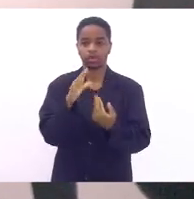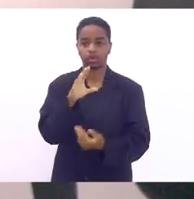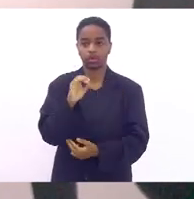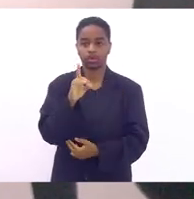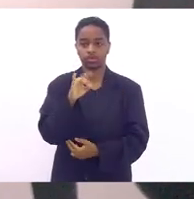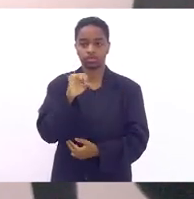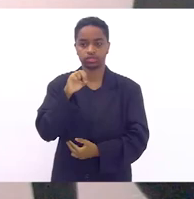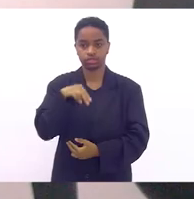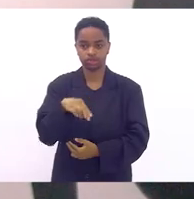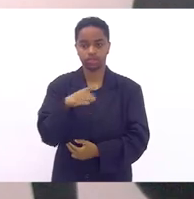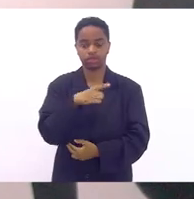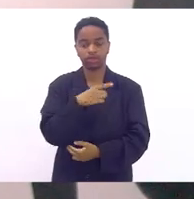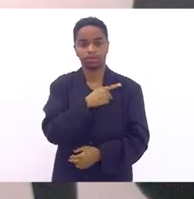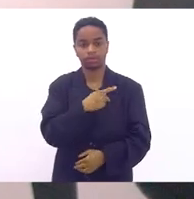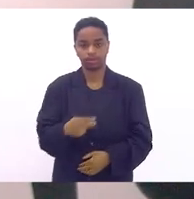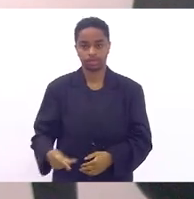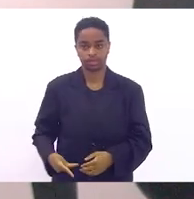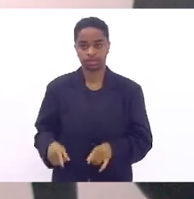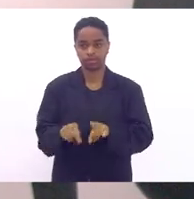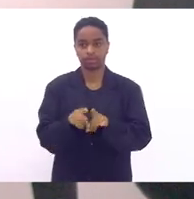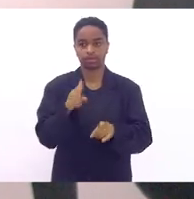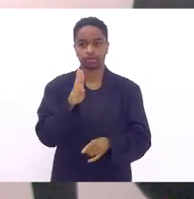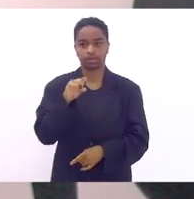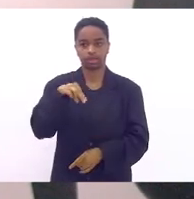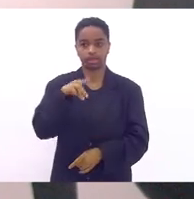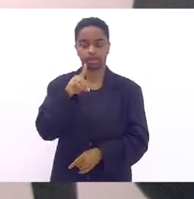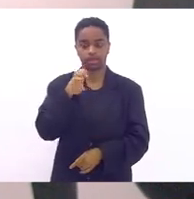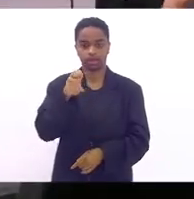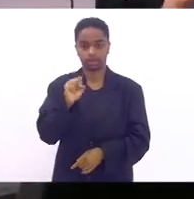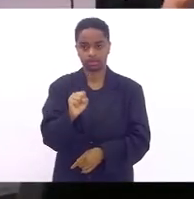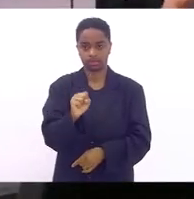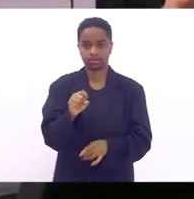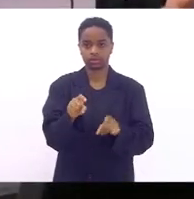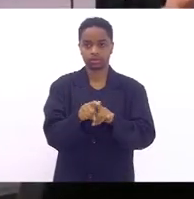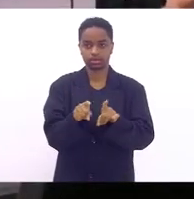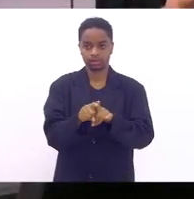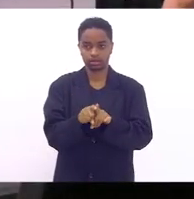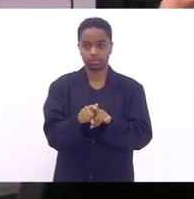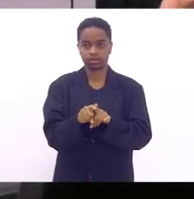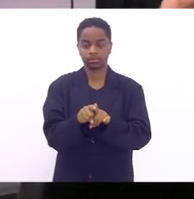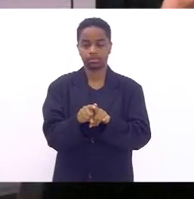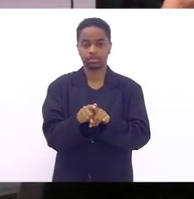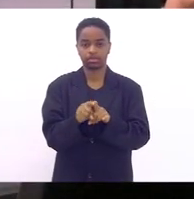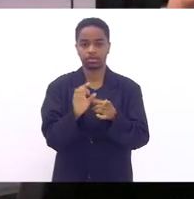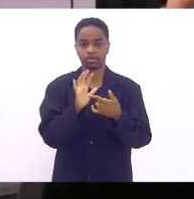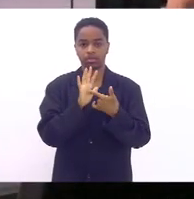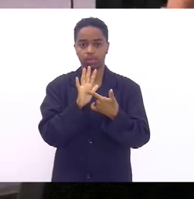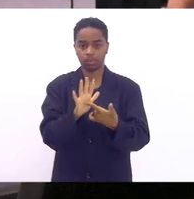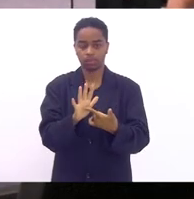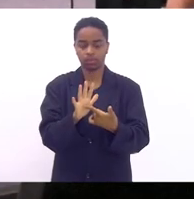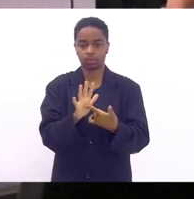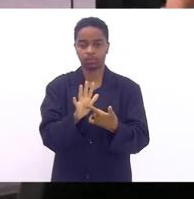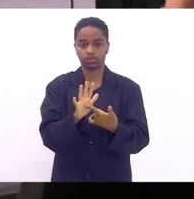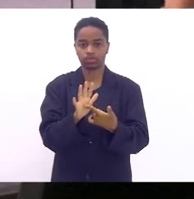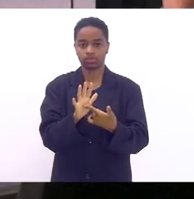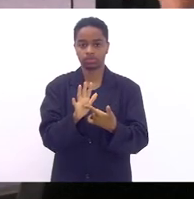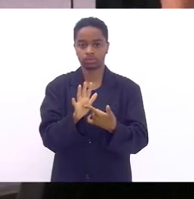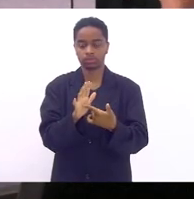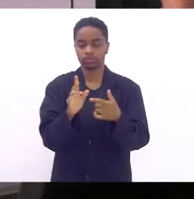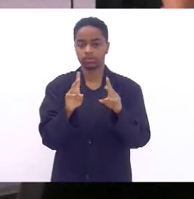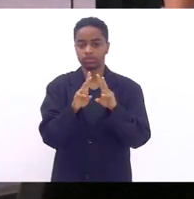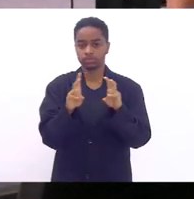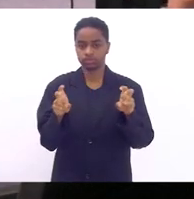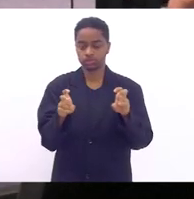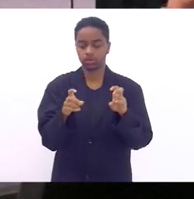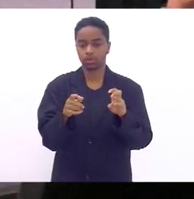representada pelo seu presidente BNDS porque aqui também foi muito destacada a questão eh do